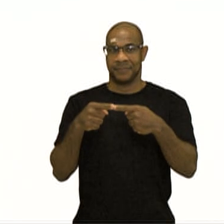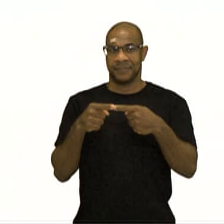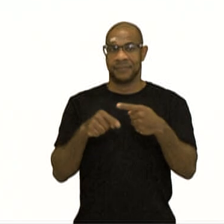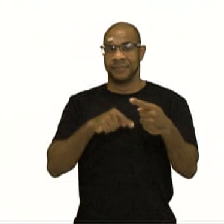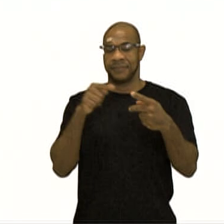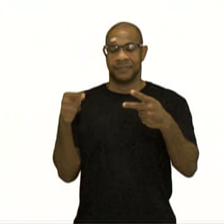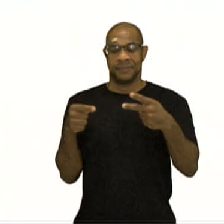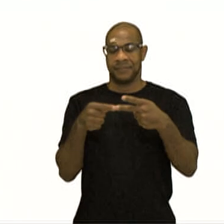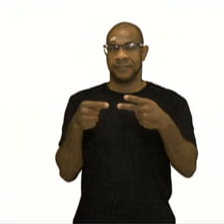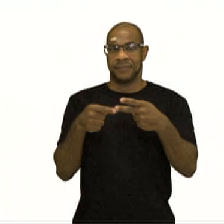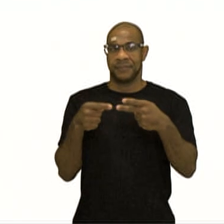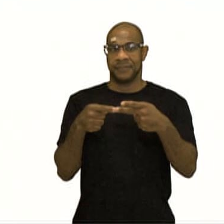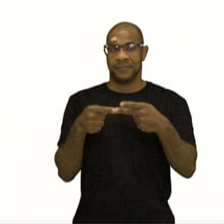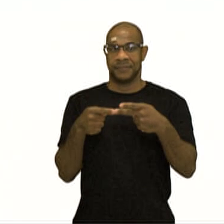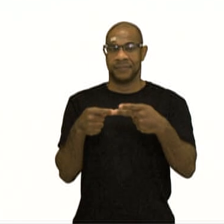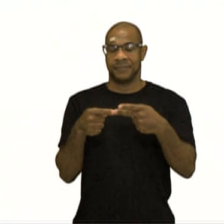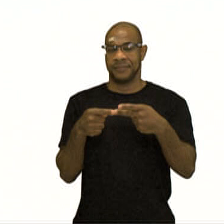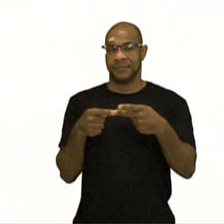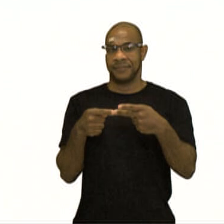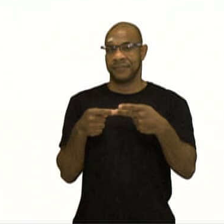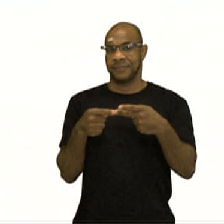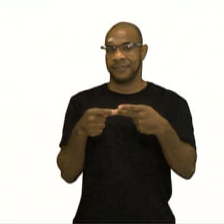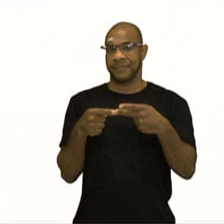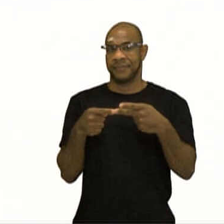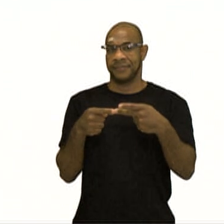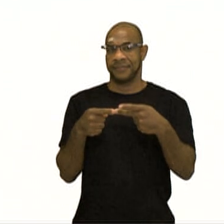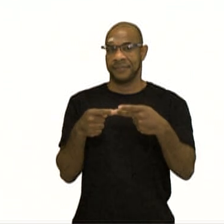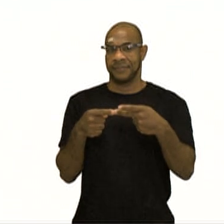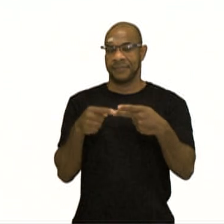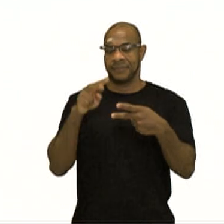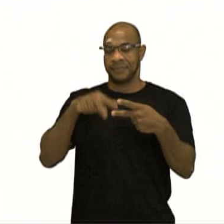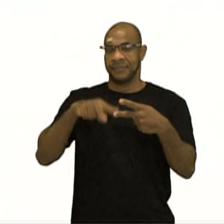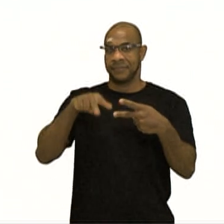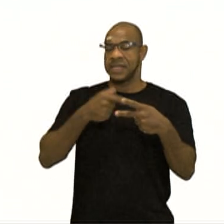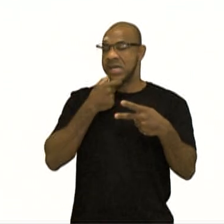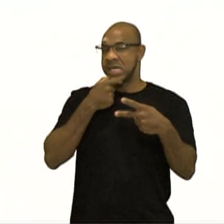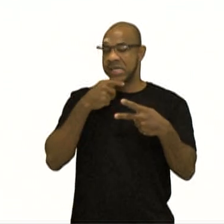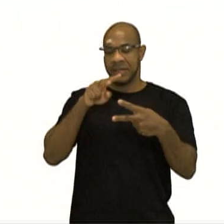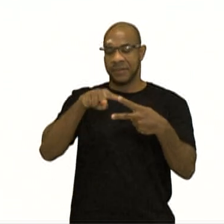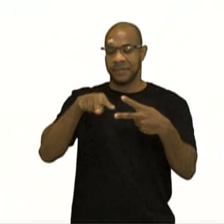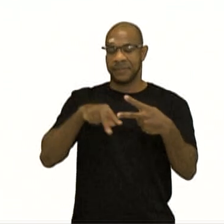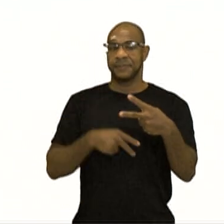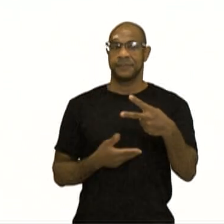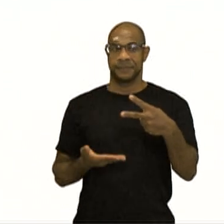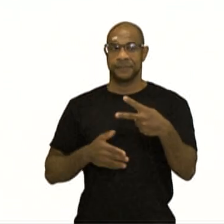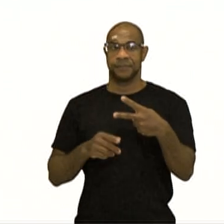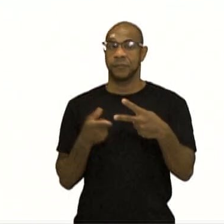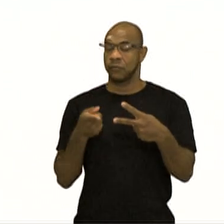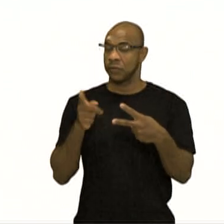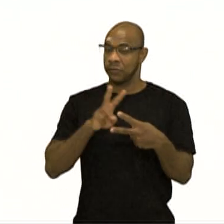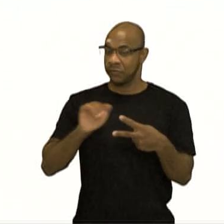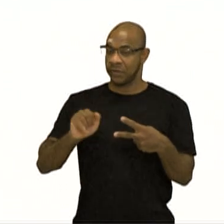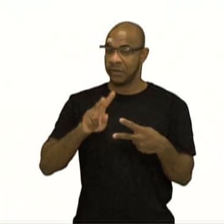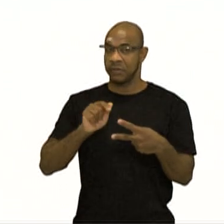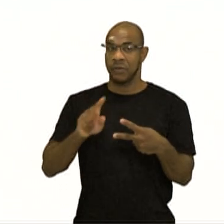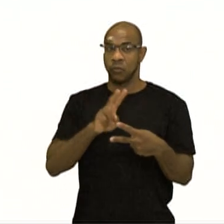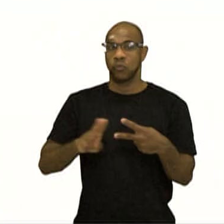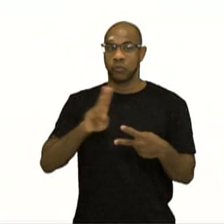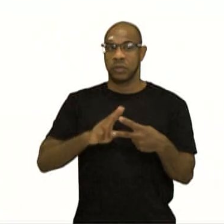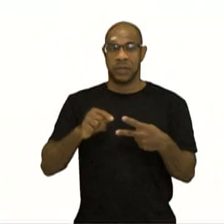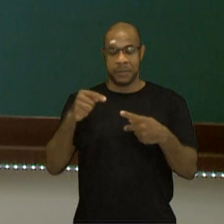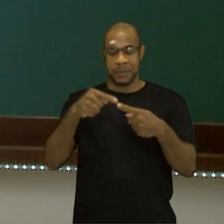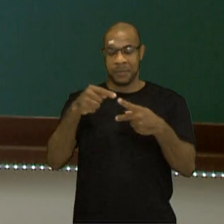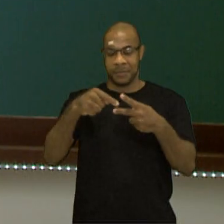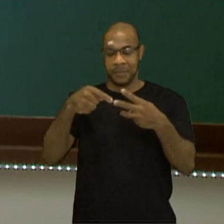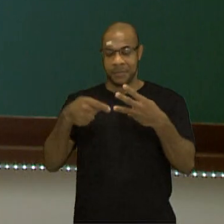Brazil? Does the press use its freedom of expression without difficult? Então você vai usar